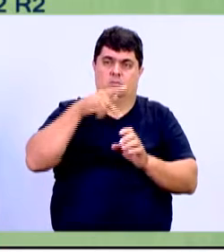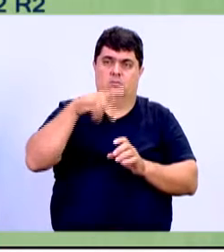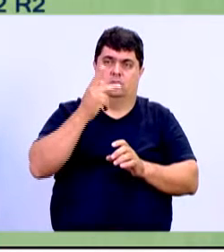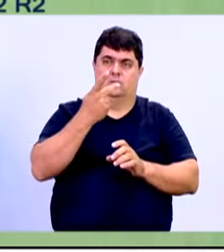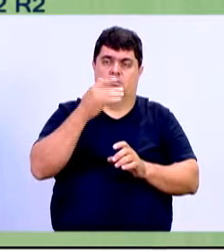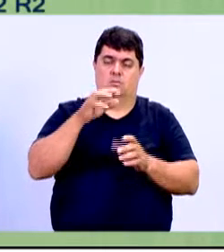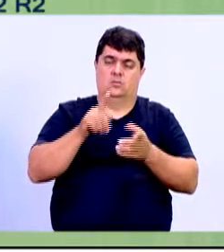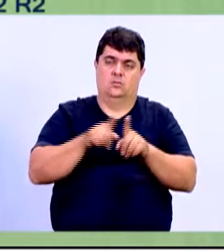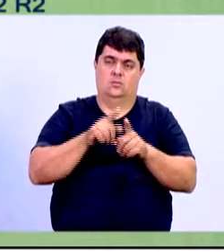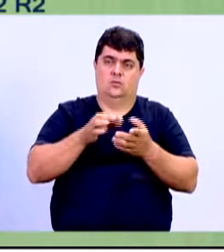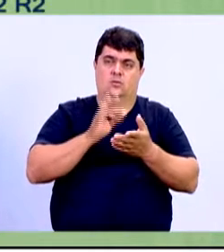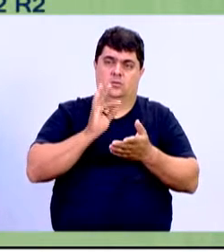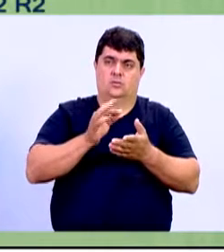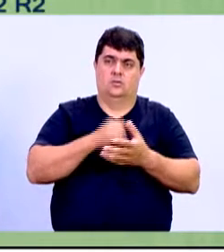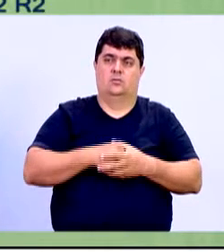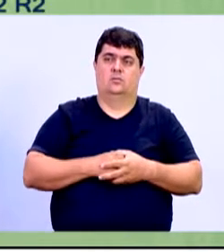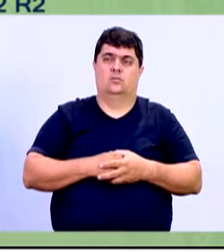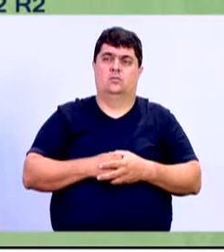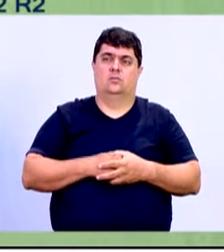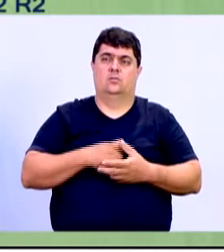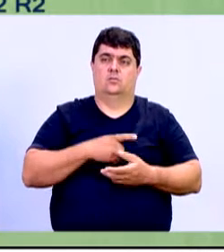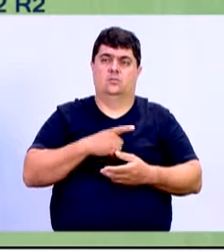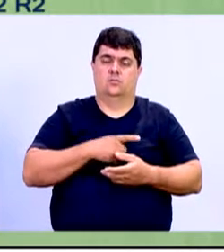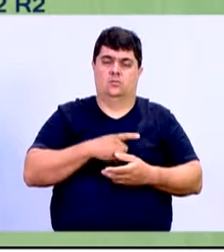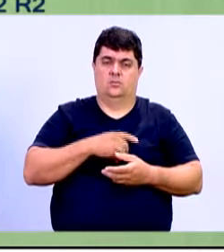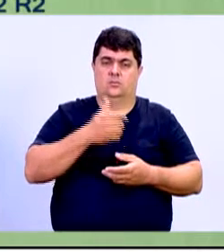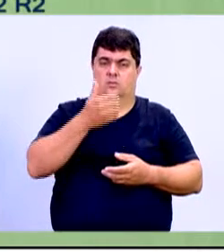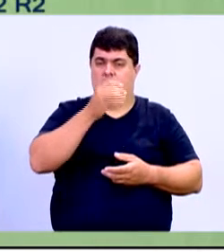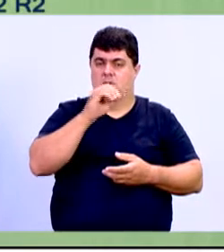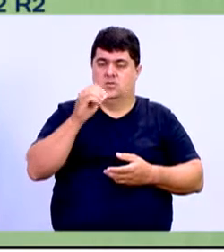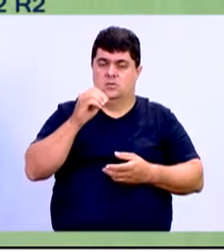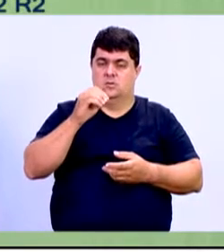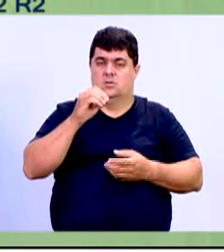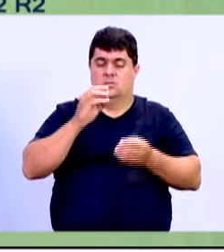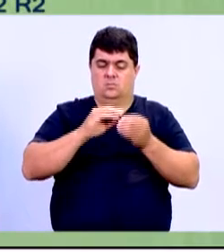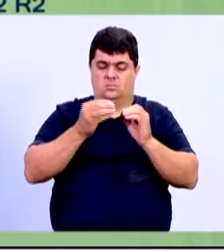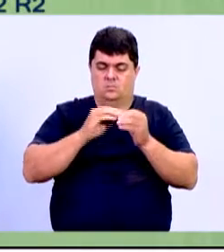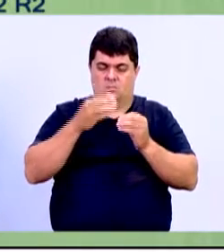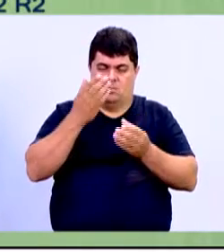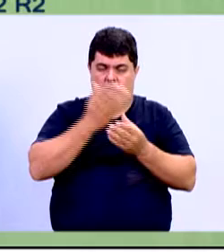Java. Tá? Mais de 100 bases de dados, tá?